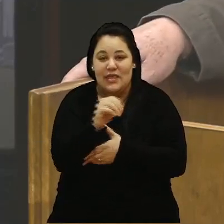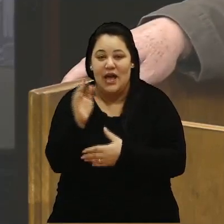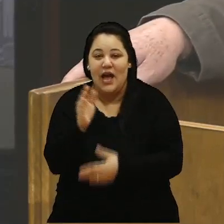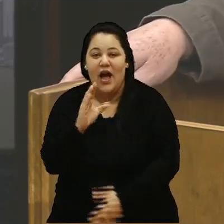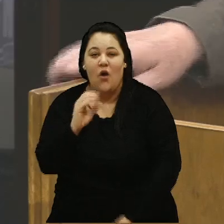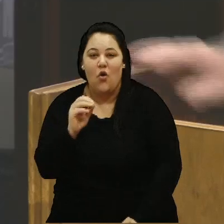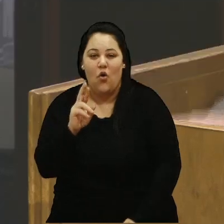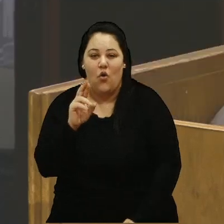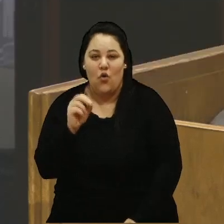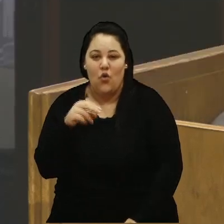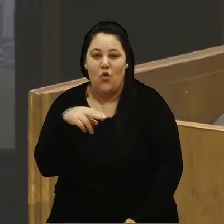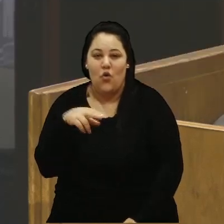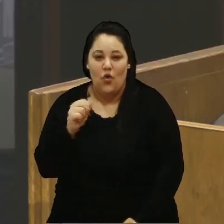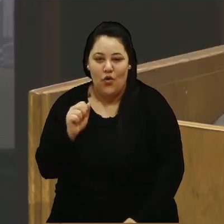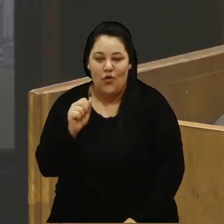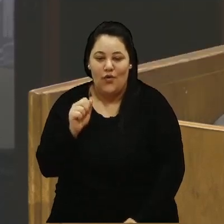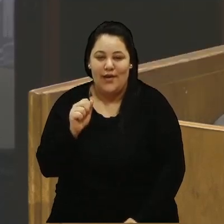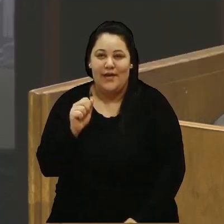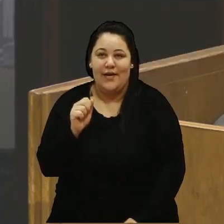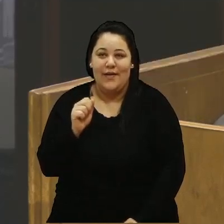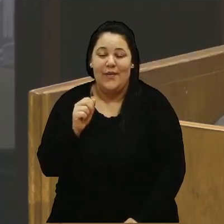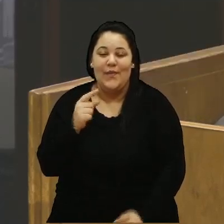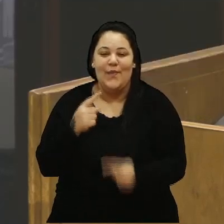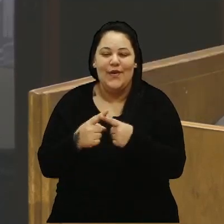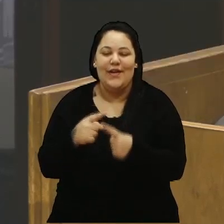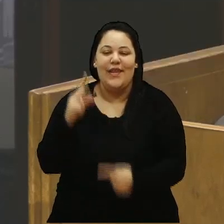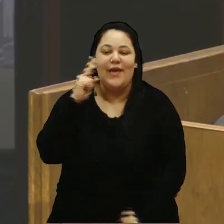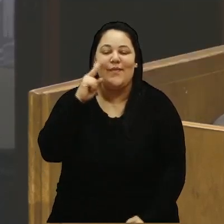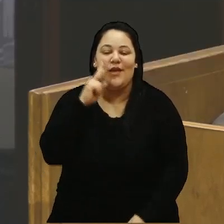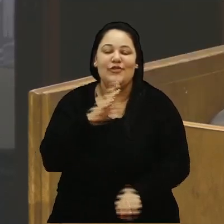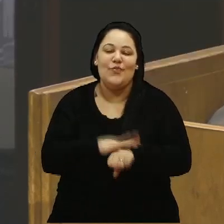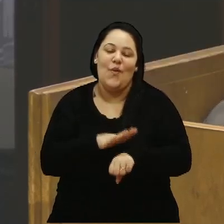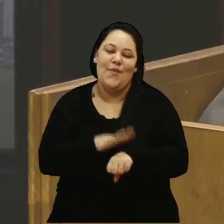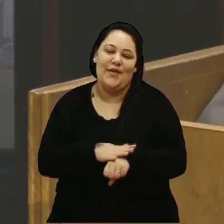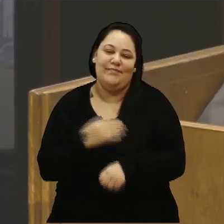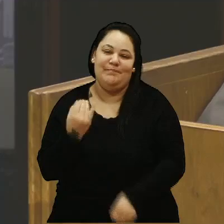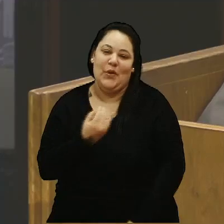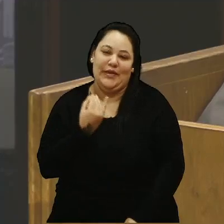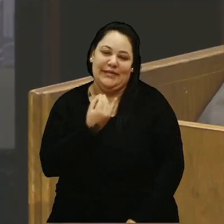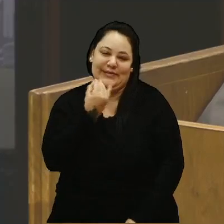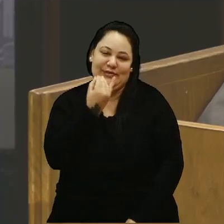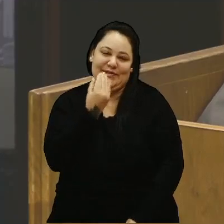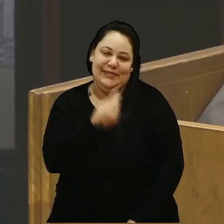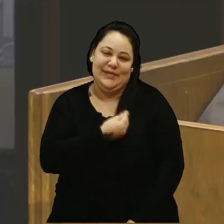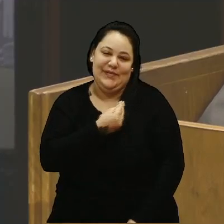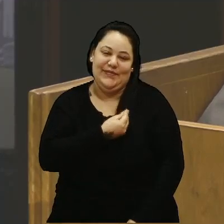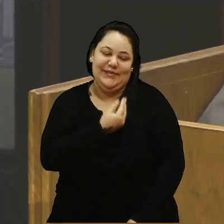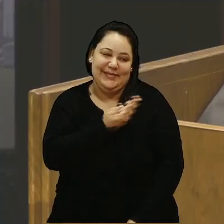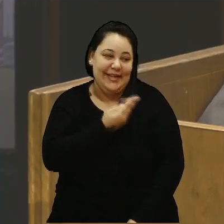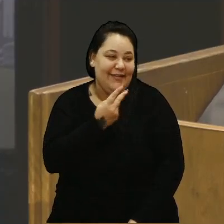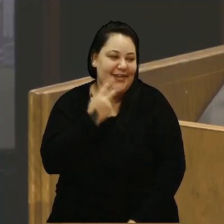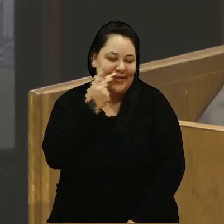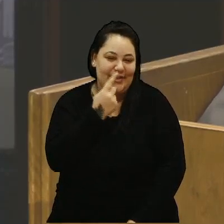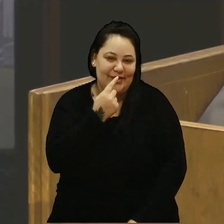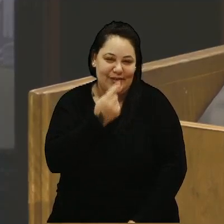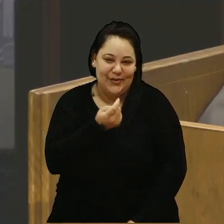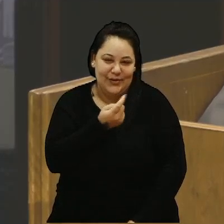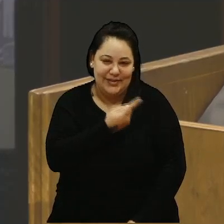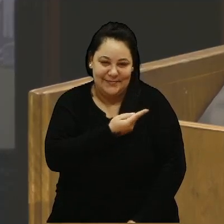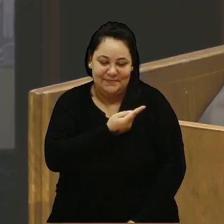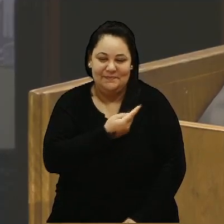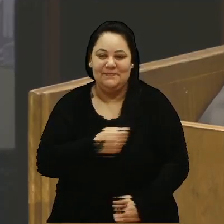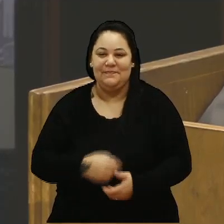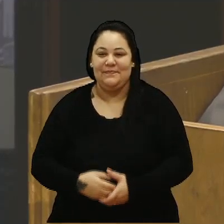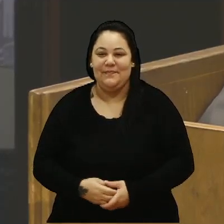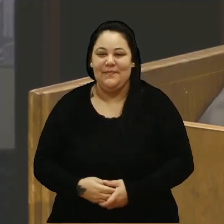porque me fez rememorar momentos muito importantes na minha vida, vereadora Rose, quando,